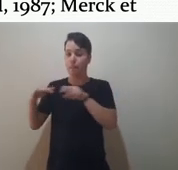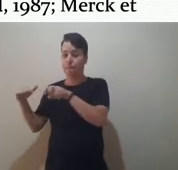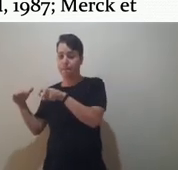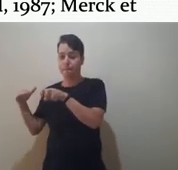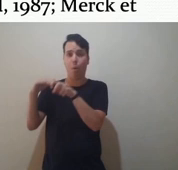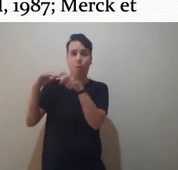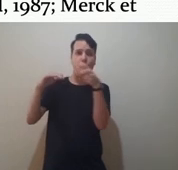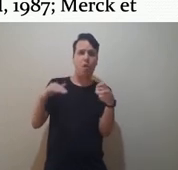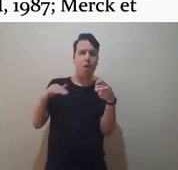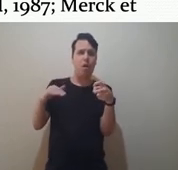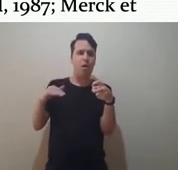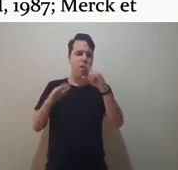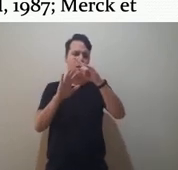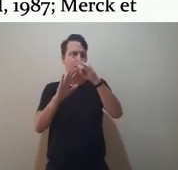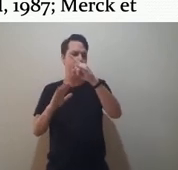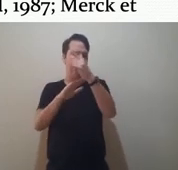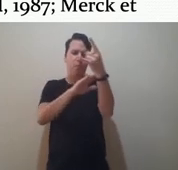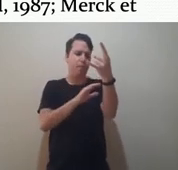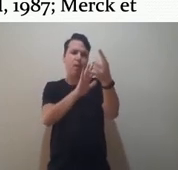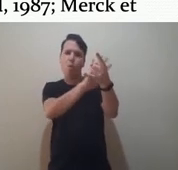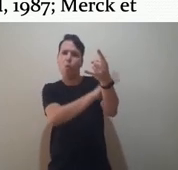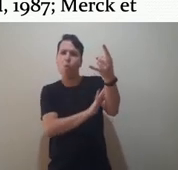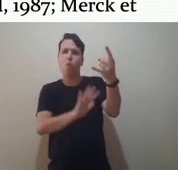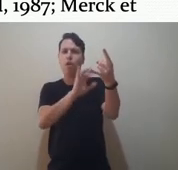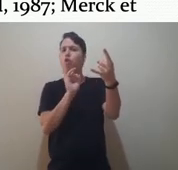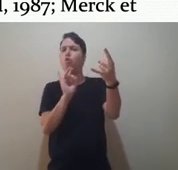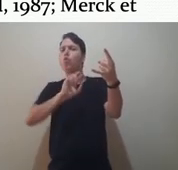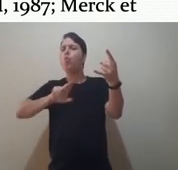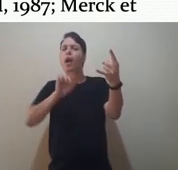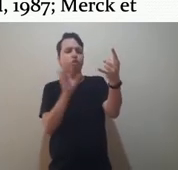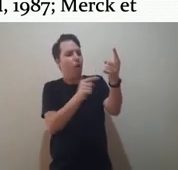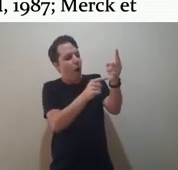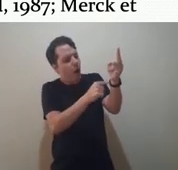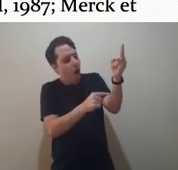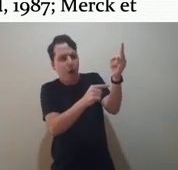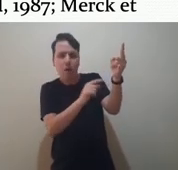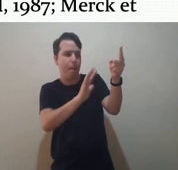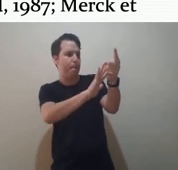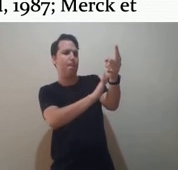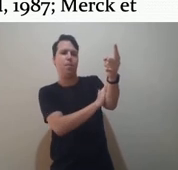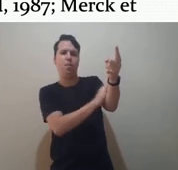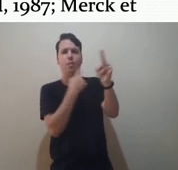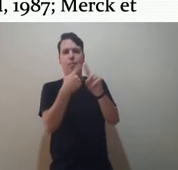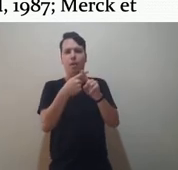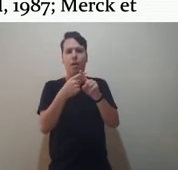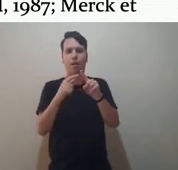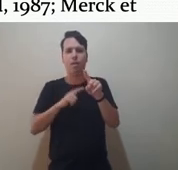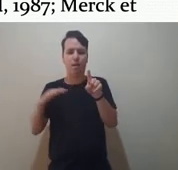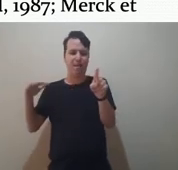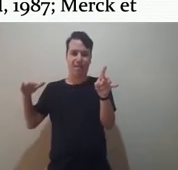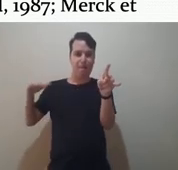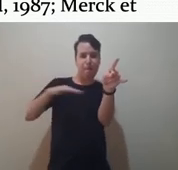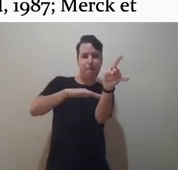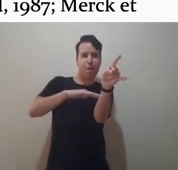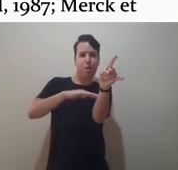né? Já nos acidentes veiculares, essas áreas são bem maiores, porque é a área que tem o contato com o automóvel